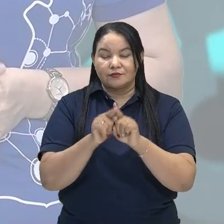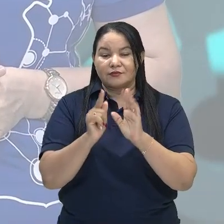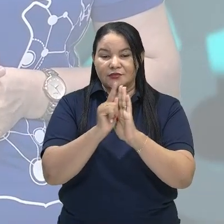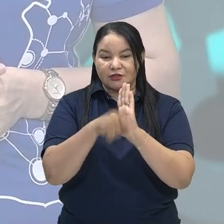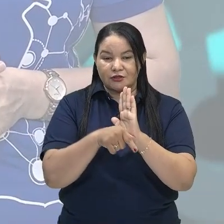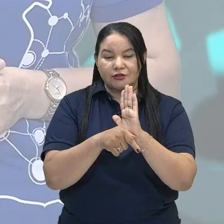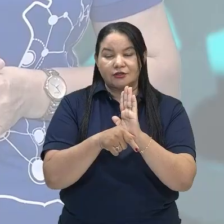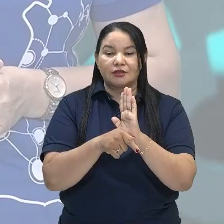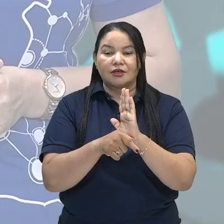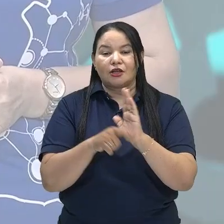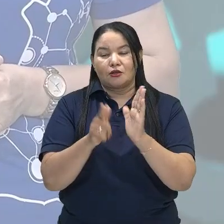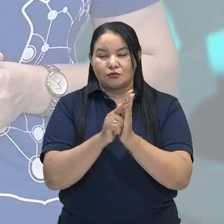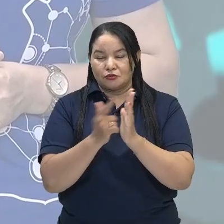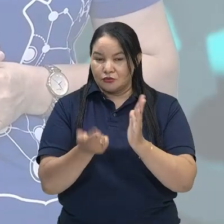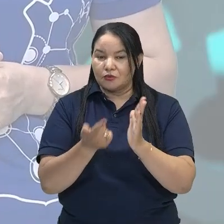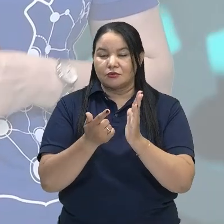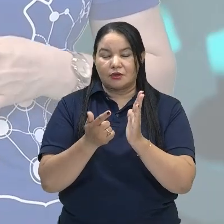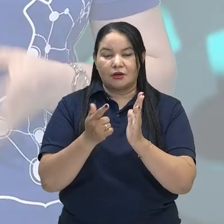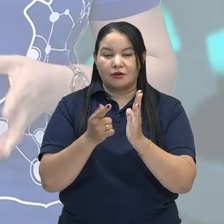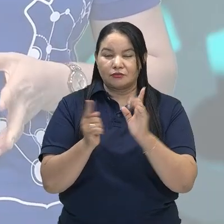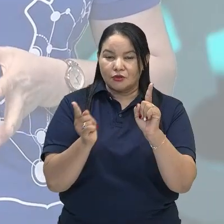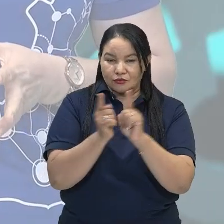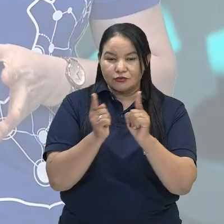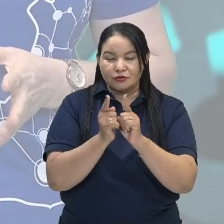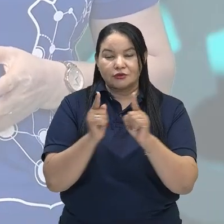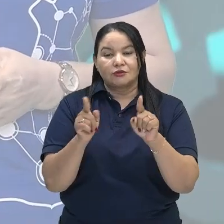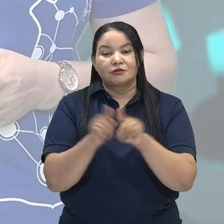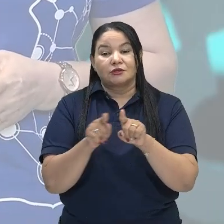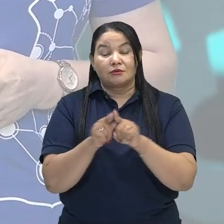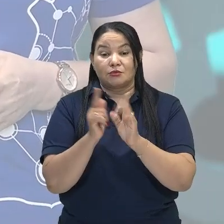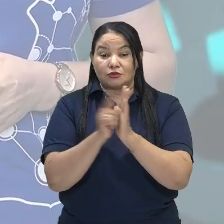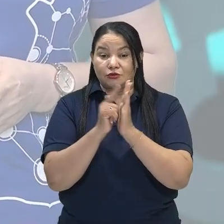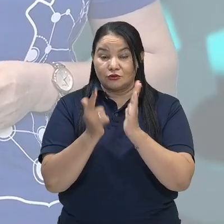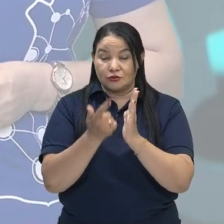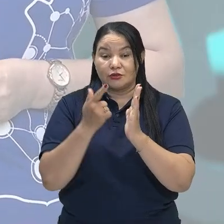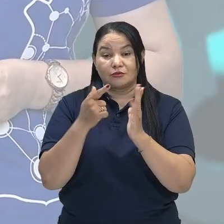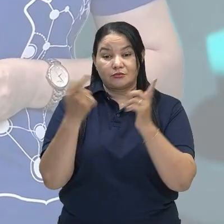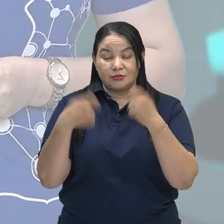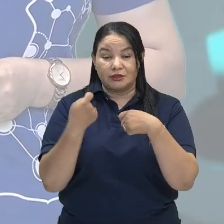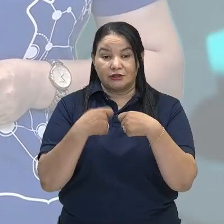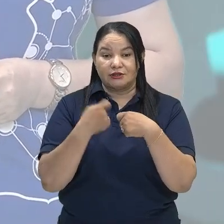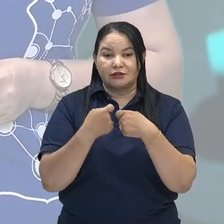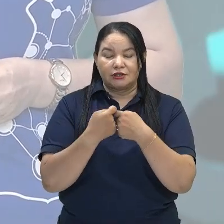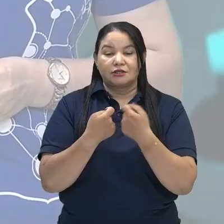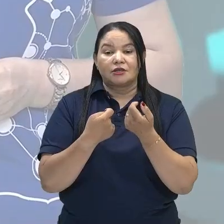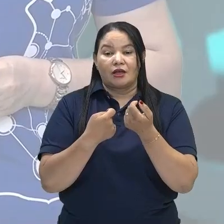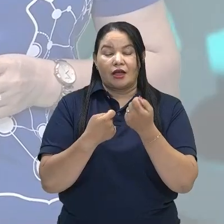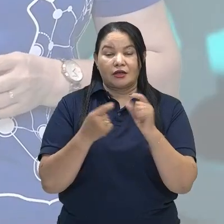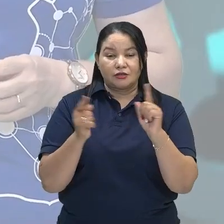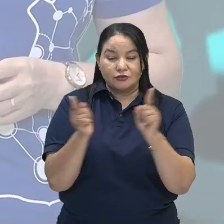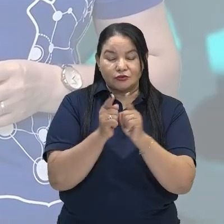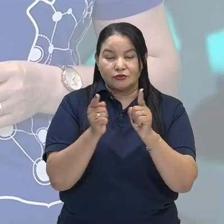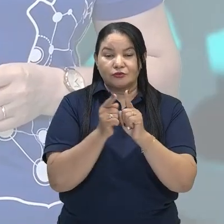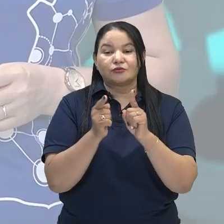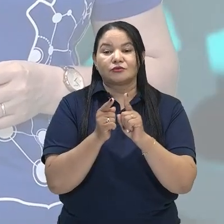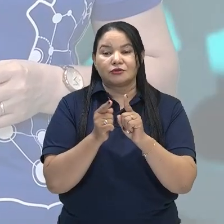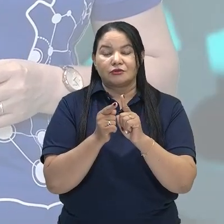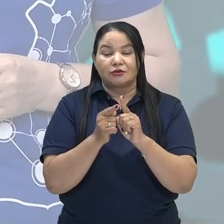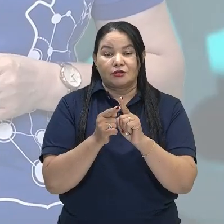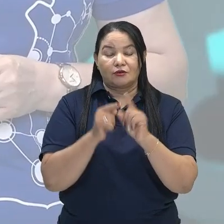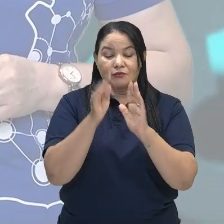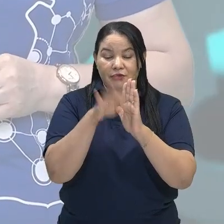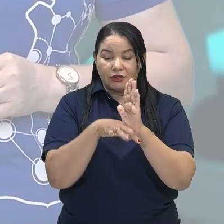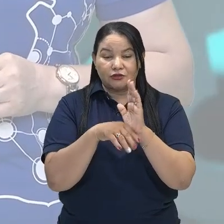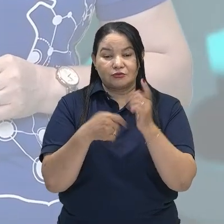uma coluna de jornal, e o jornal demanda de espaço, né? Então, exige-se que esse texto seja